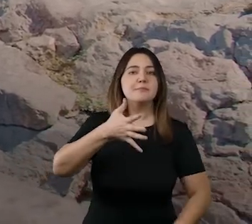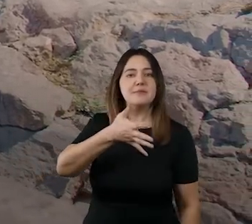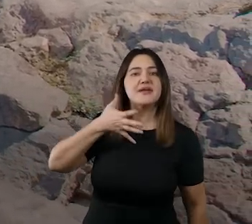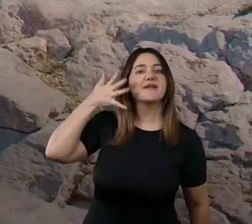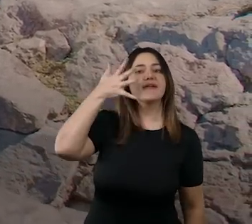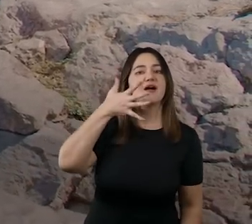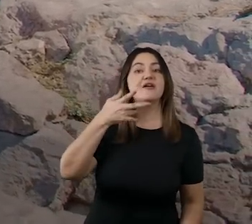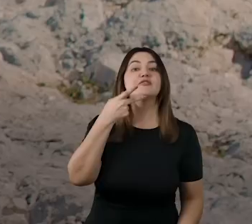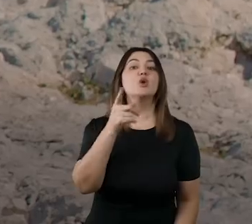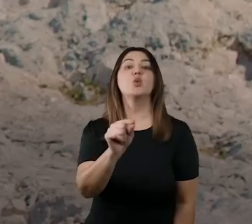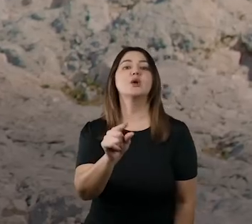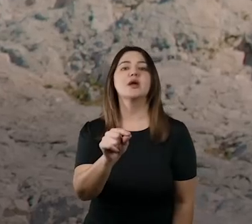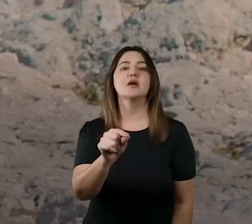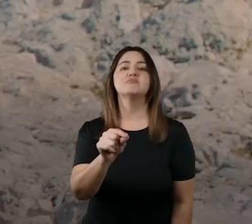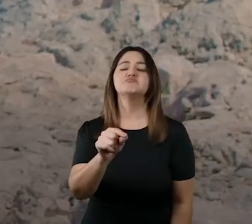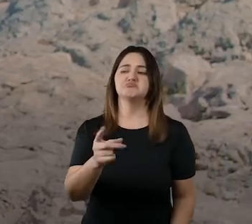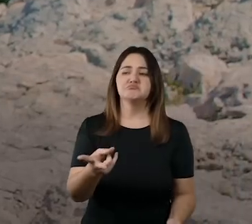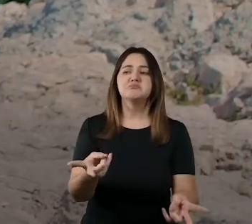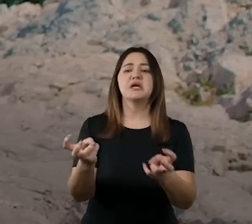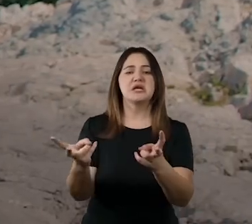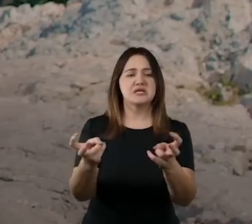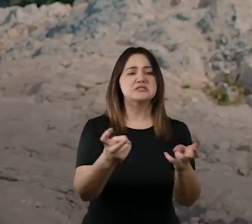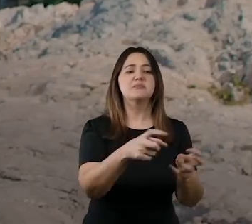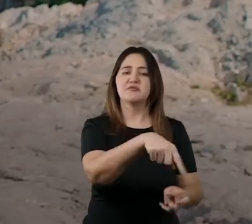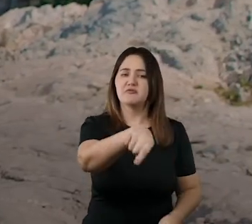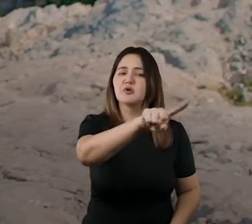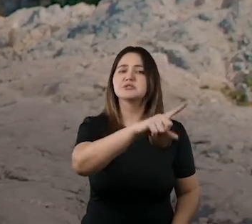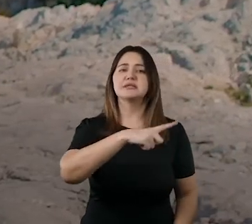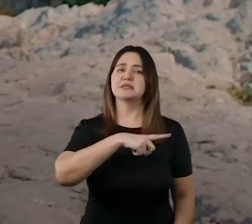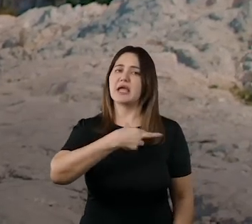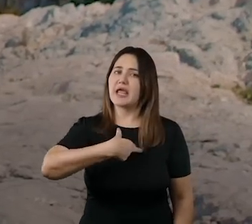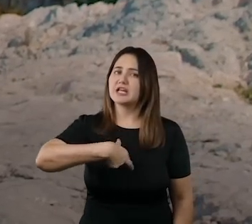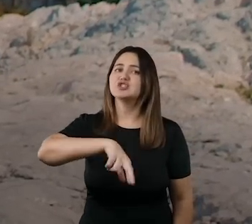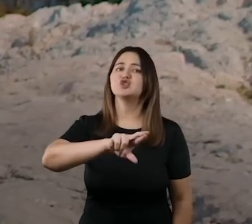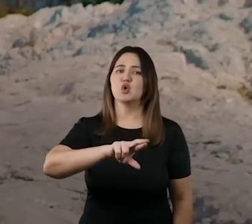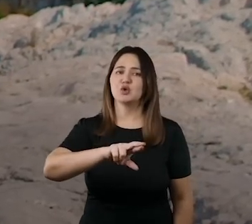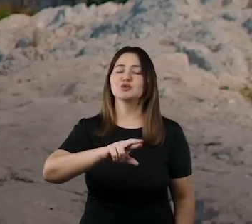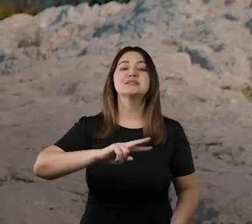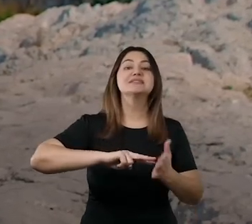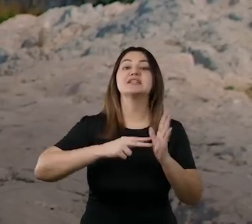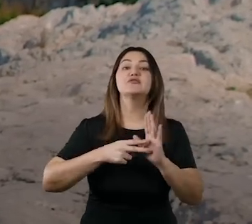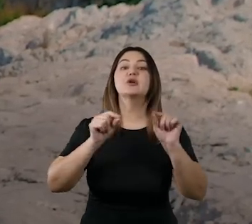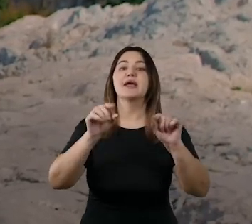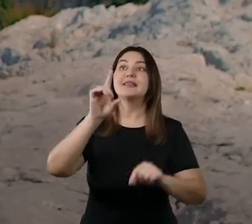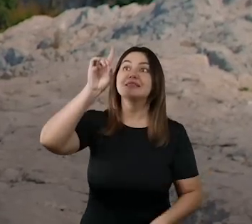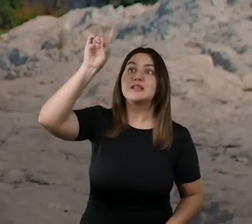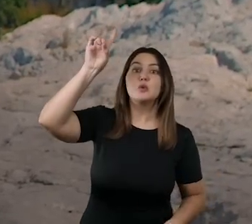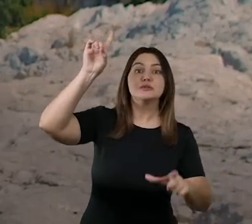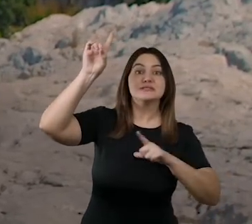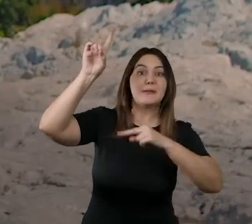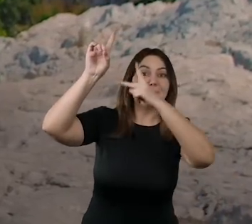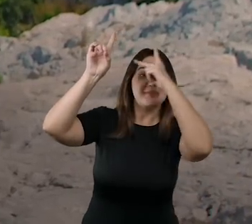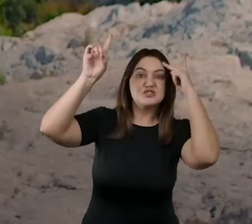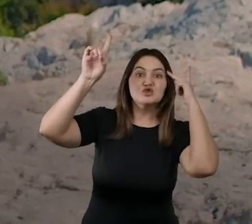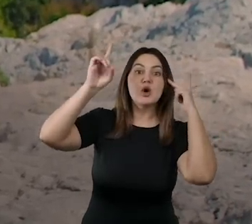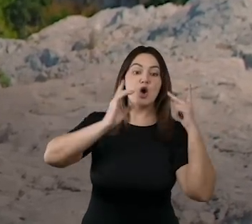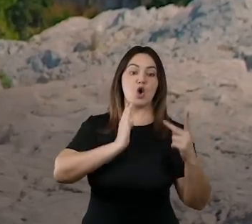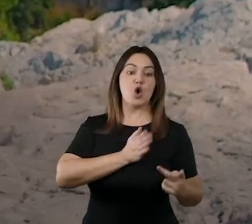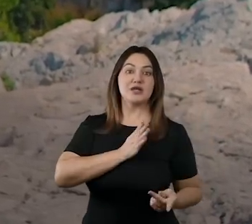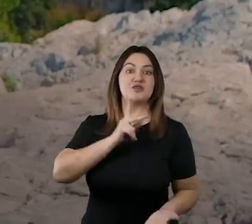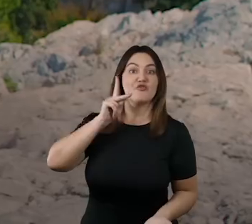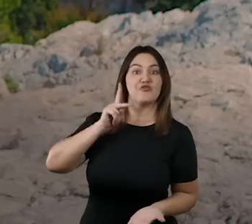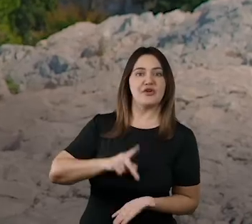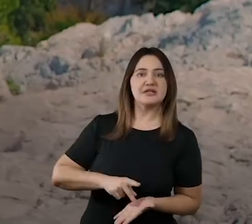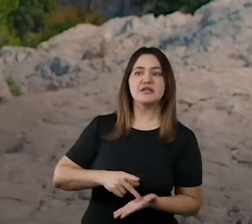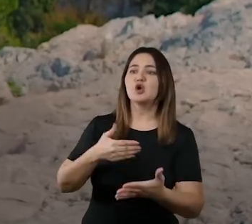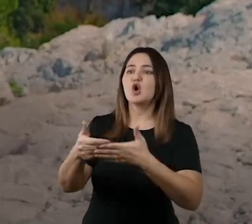à idolatria da cidade no reconhecimento de que Deus tem pessoas sinceras em todos os caminhos, em todas as religiões,